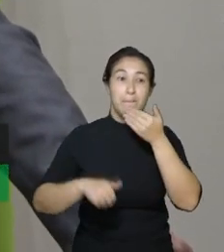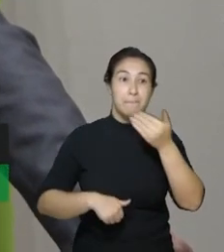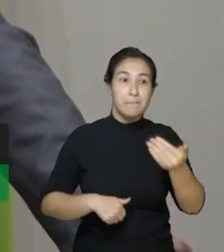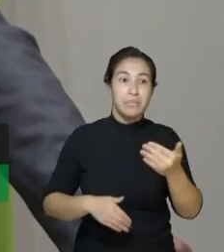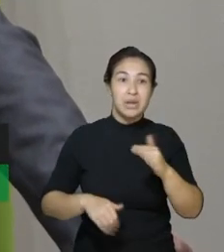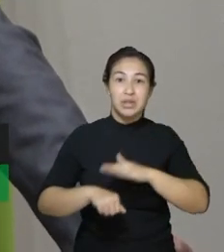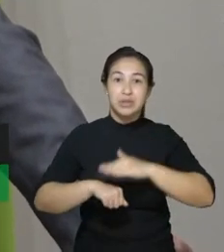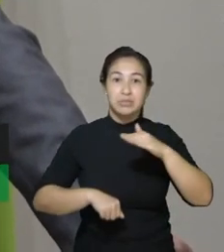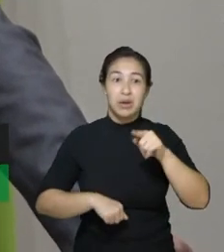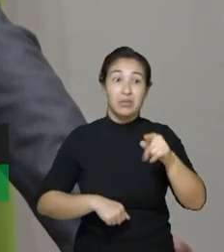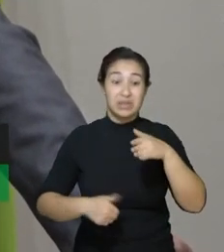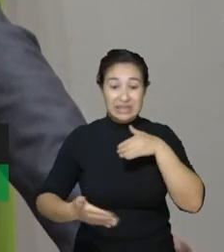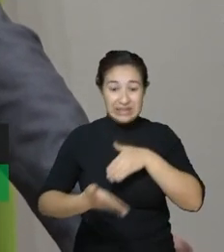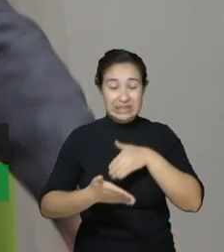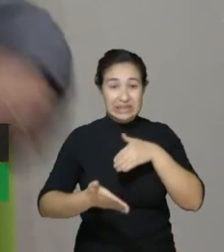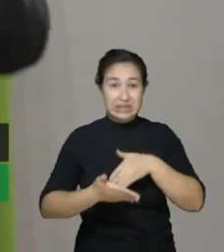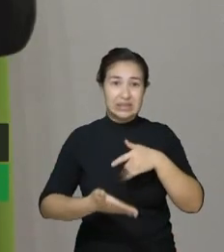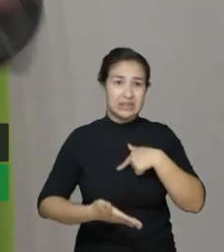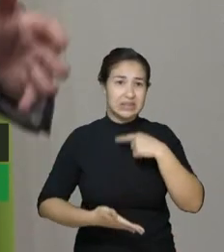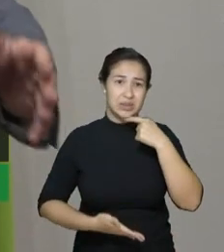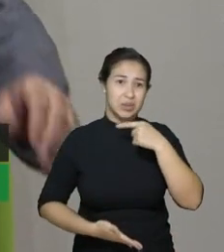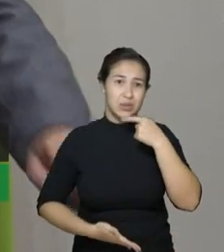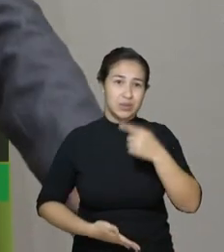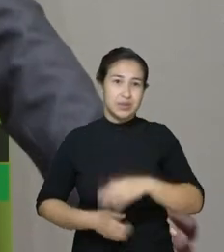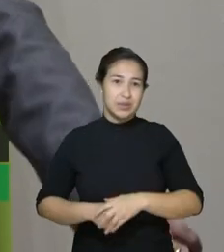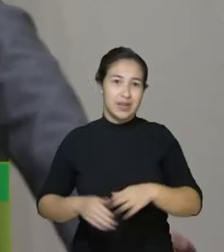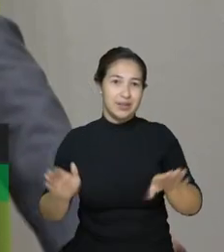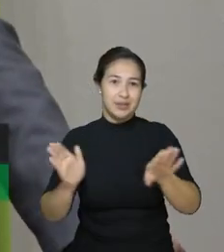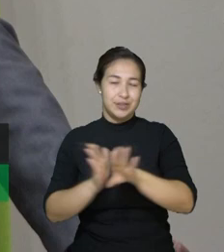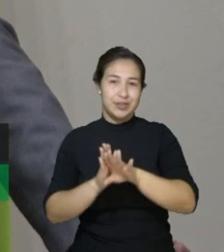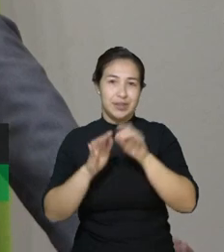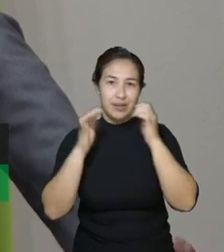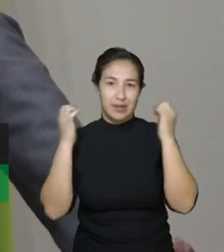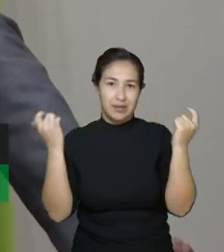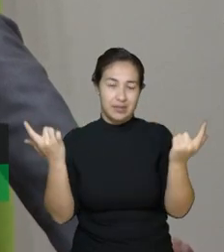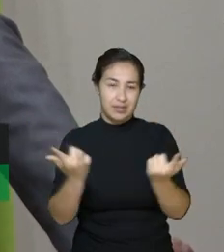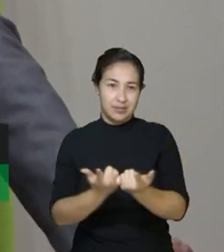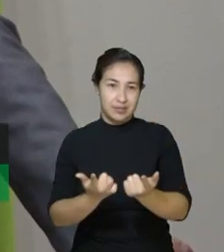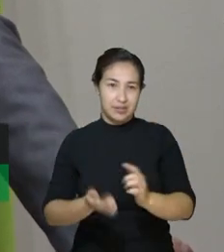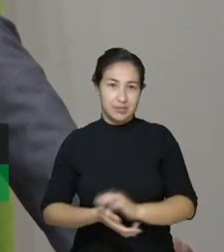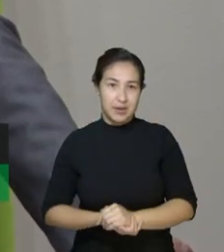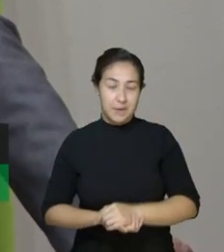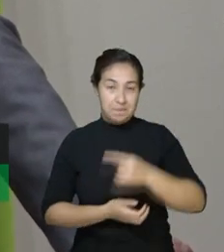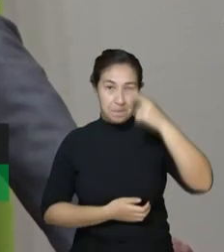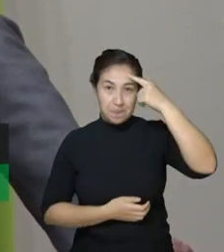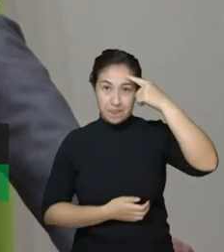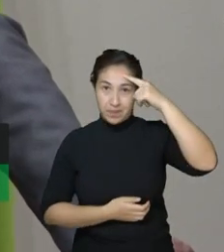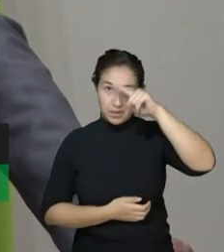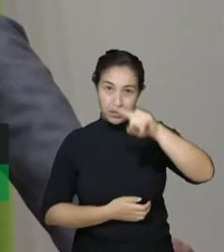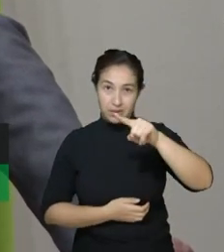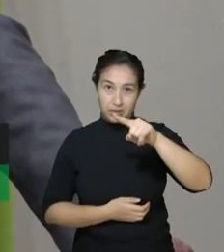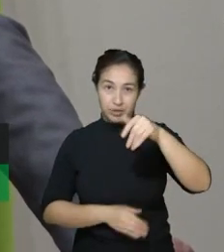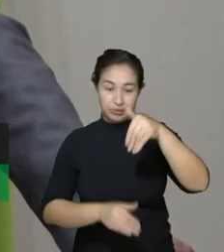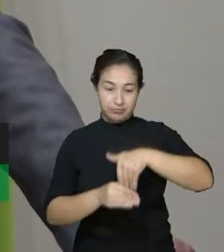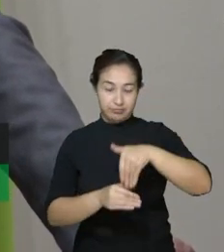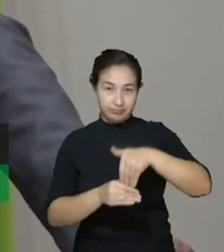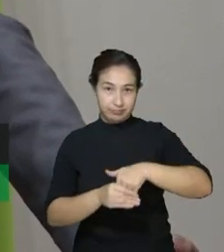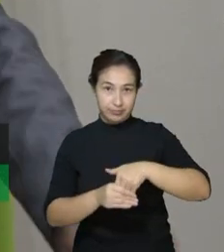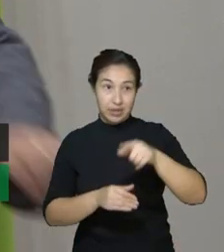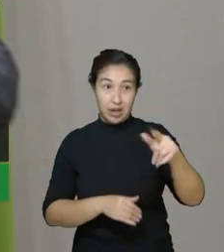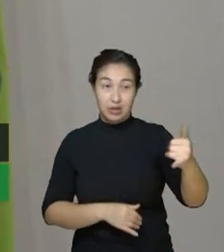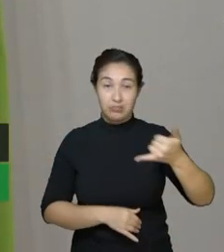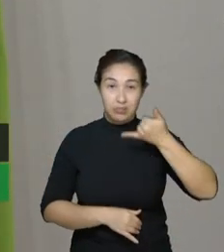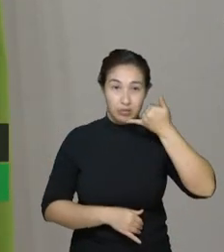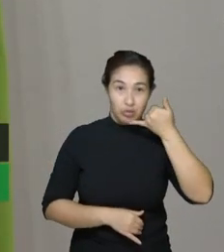impedindo de que eu chegue à Assembleia. E no dia da eleição, ele me ligou à